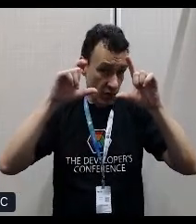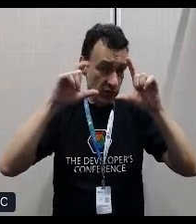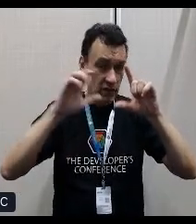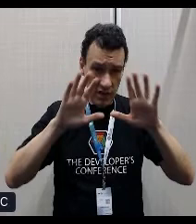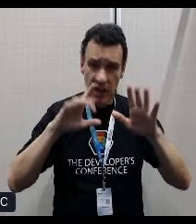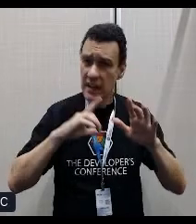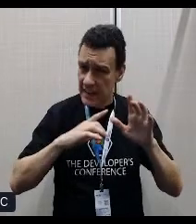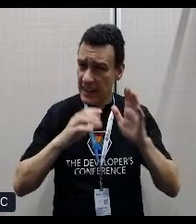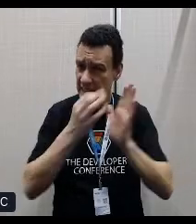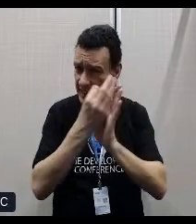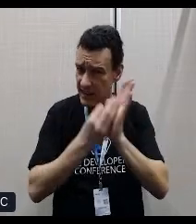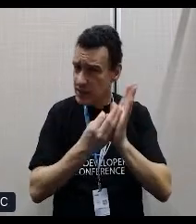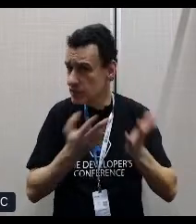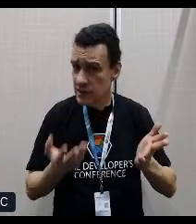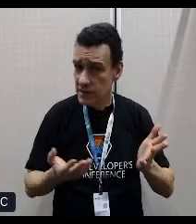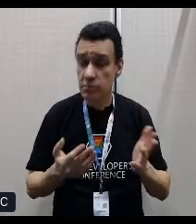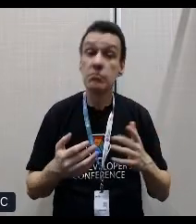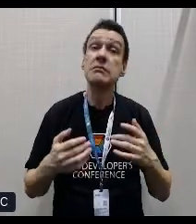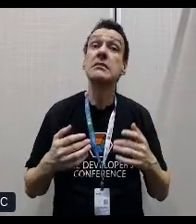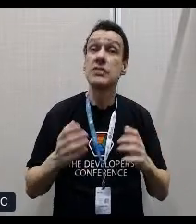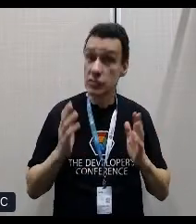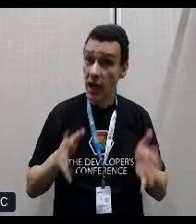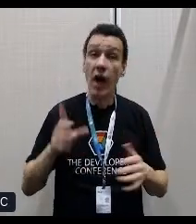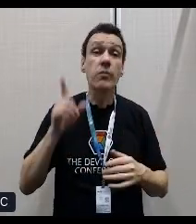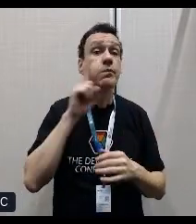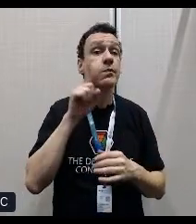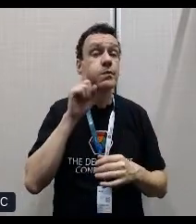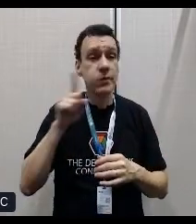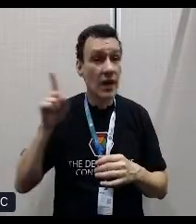pega muito. E relativamente